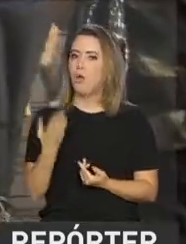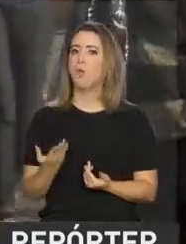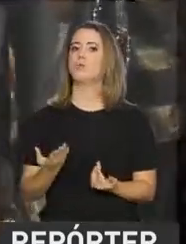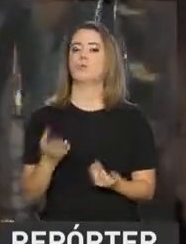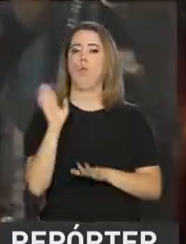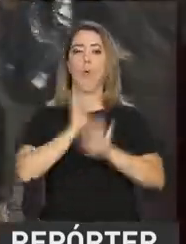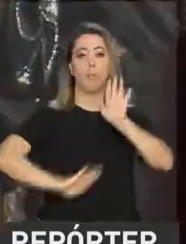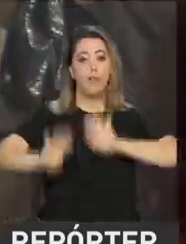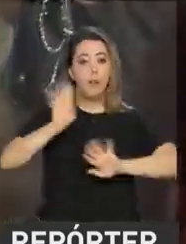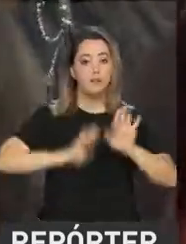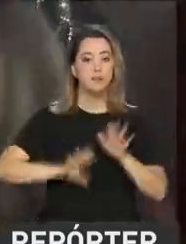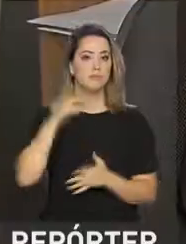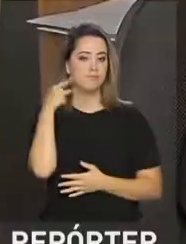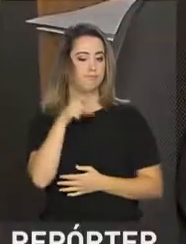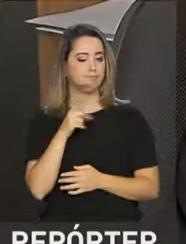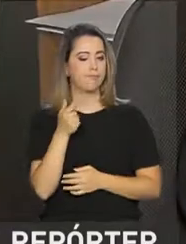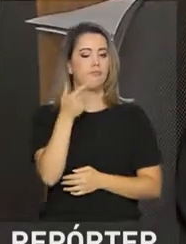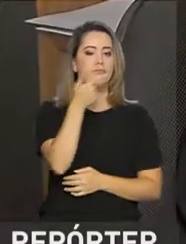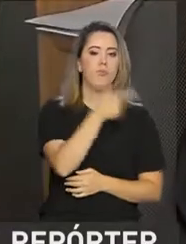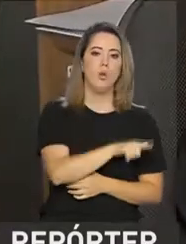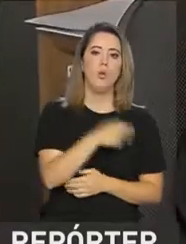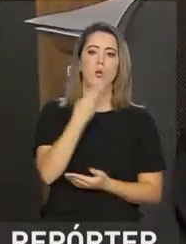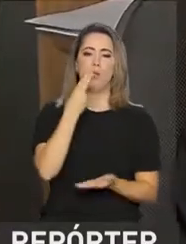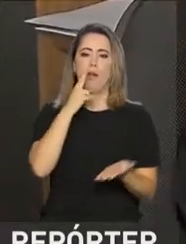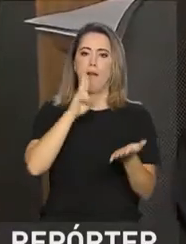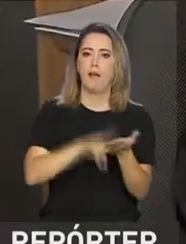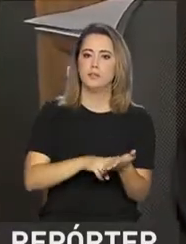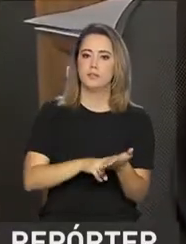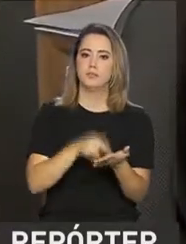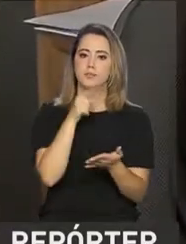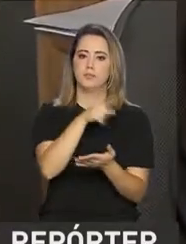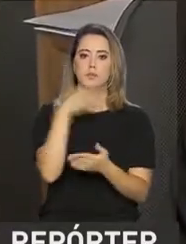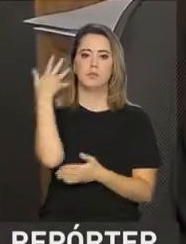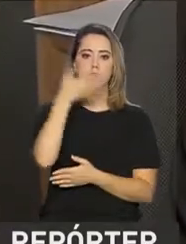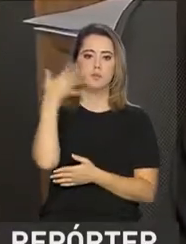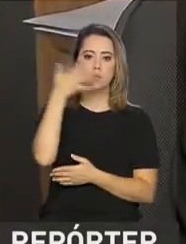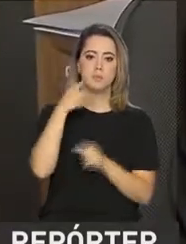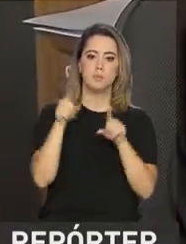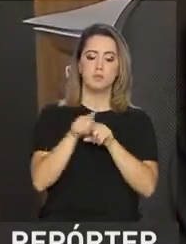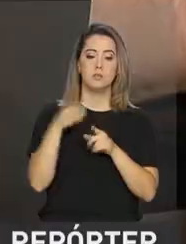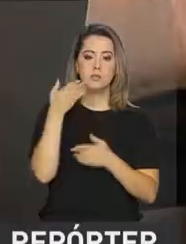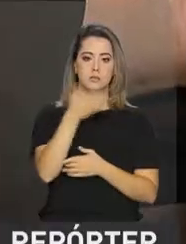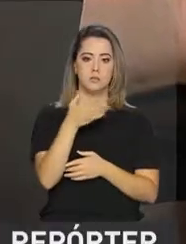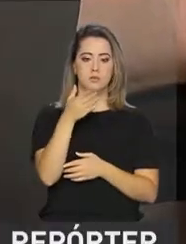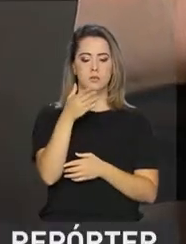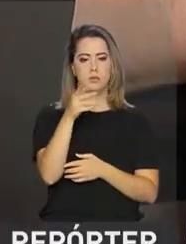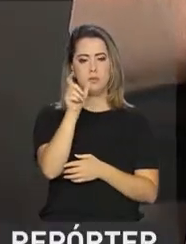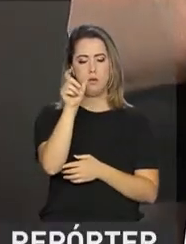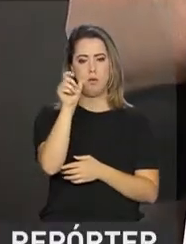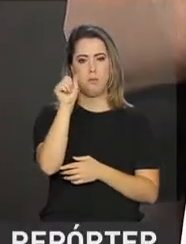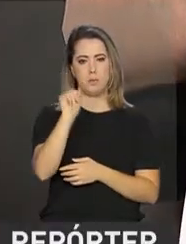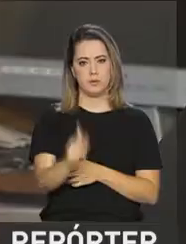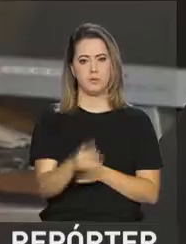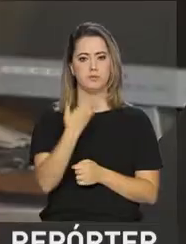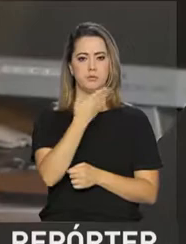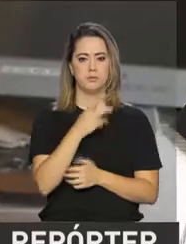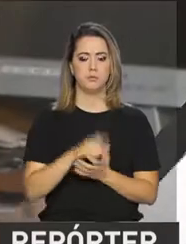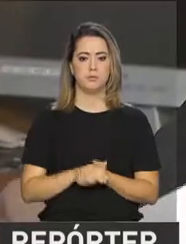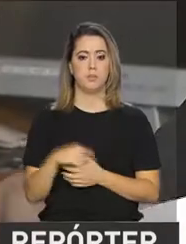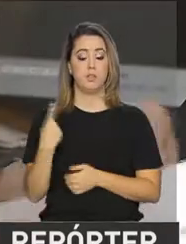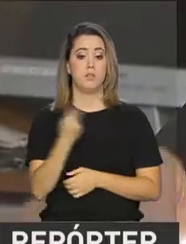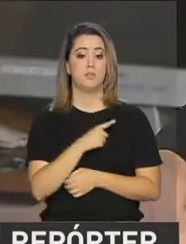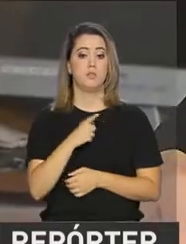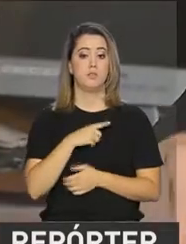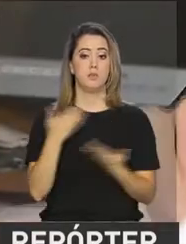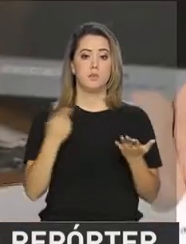forma de aplicar golpes é por meio de cartas é o que explica o presidente da associação nacional dos aposentados que nós temos